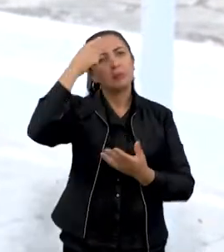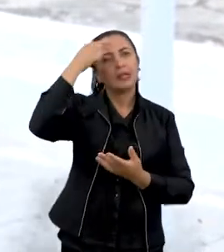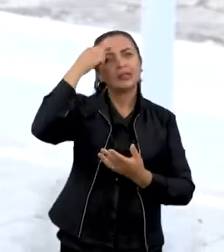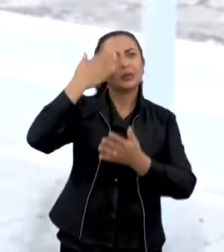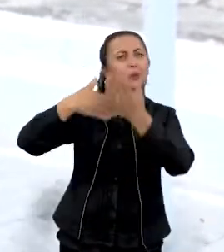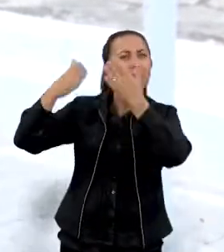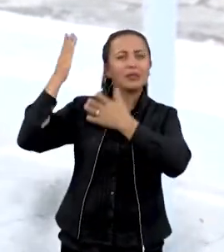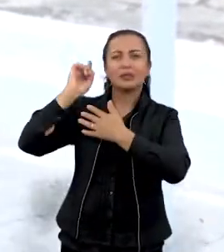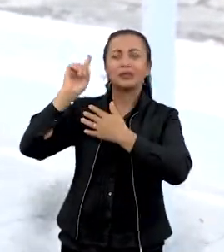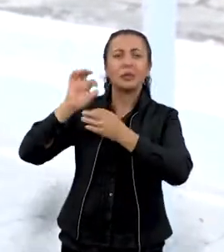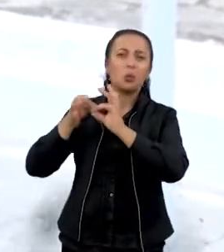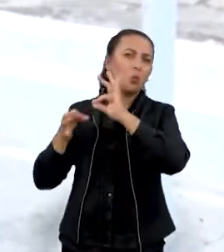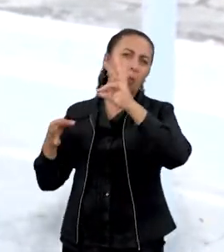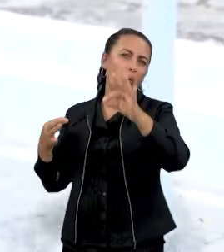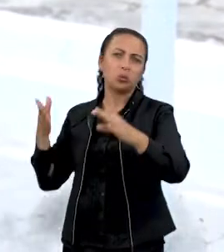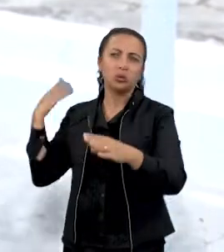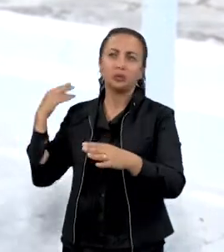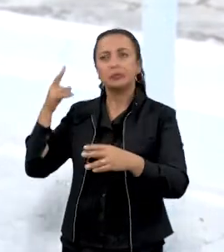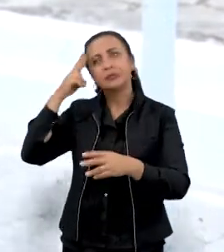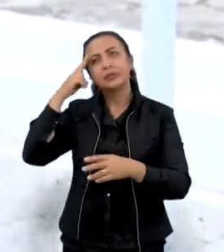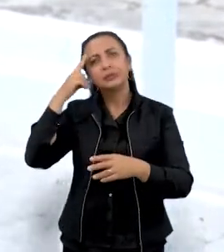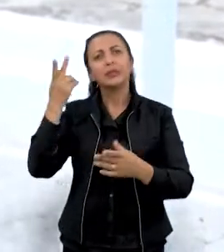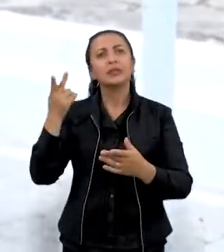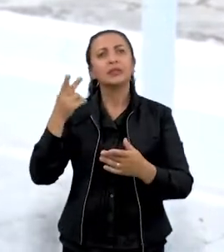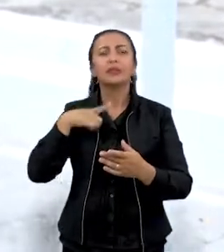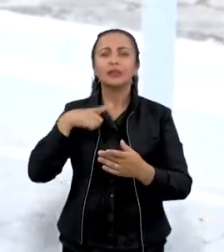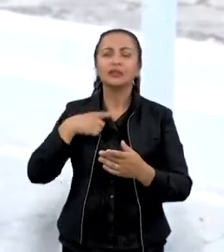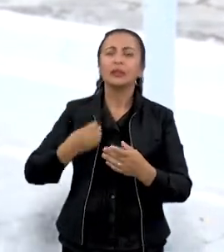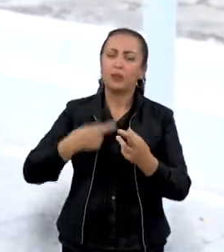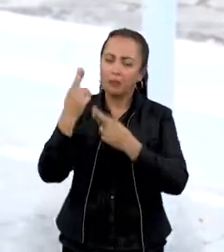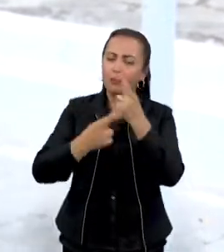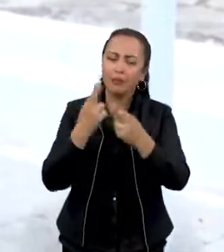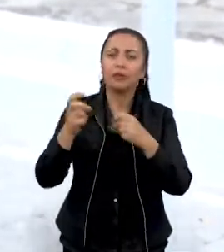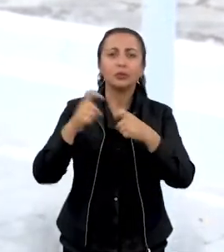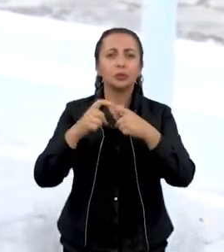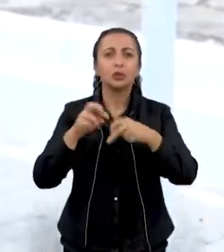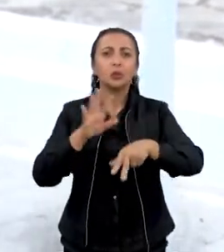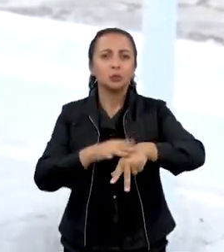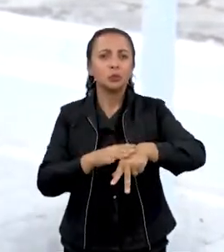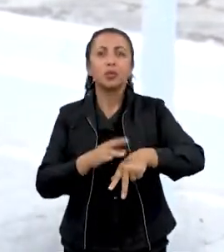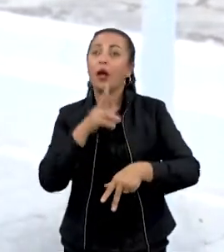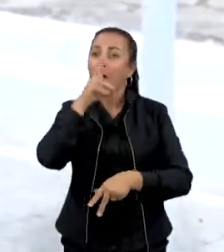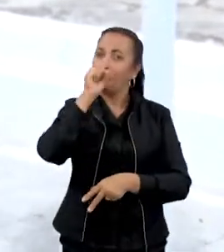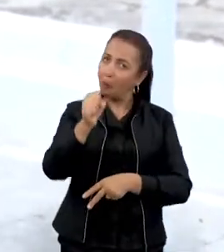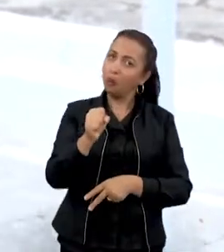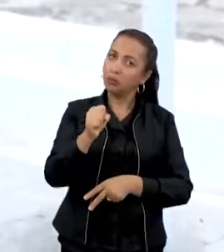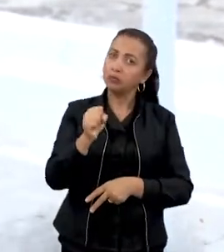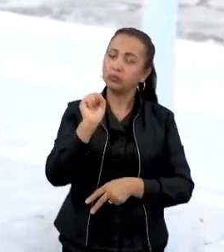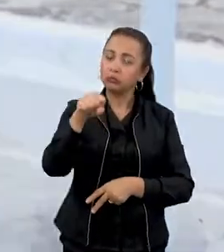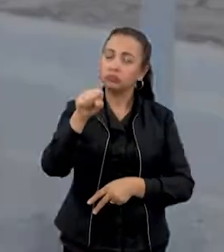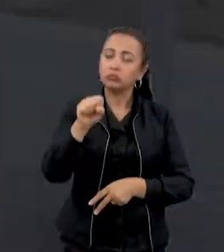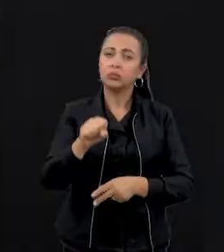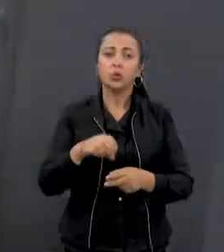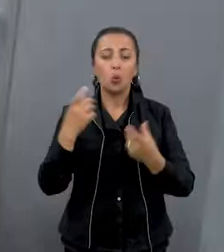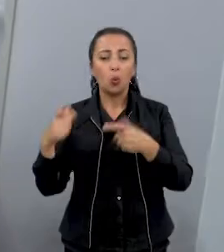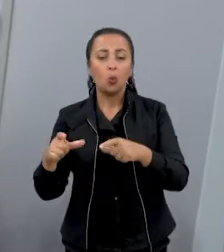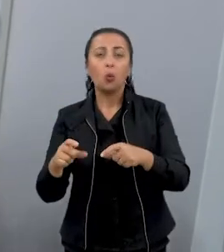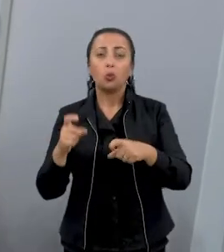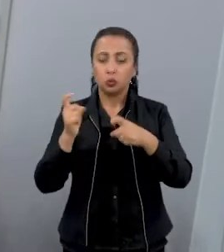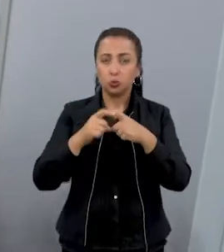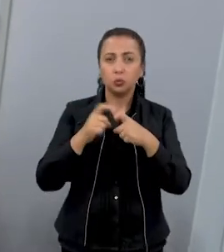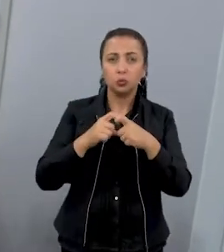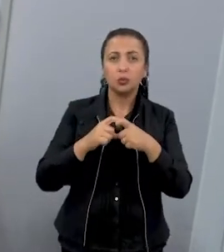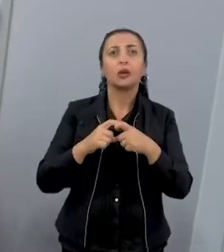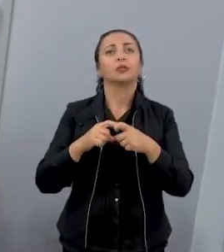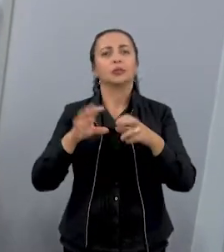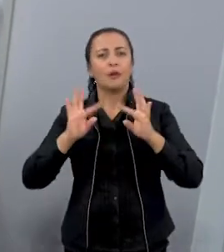remetemos a um passado não muito distante, relembramos a existência habitual de uma relação médico-paciente muito forte, onde o médico ele era um